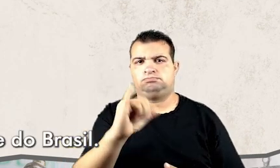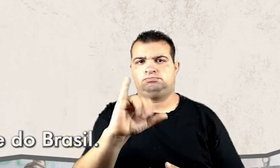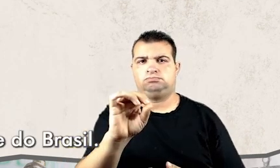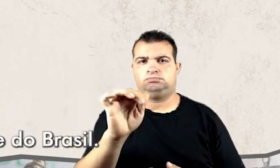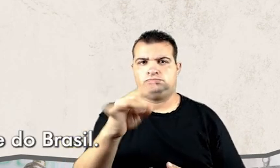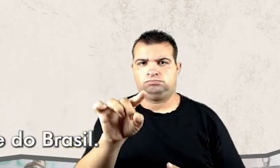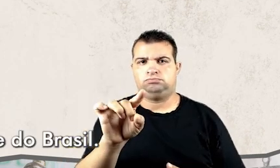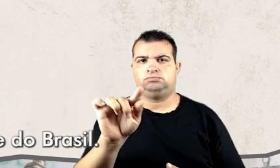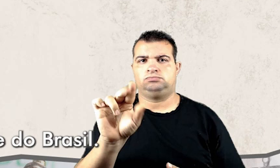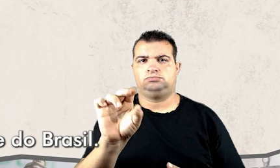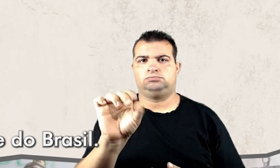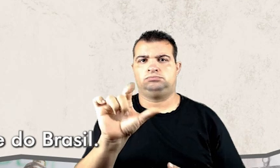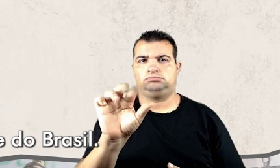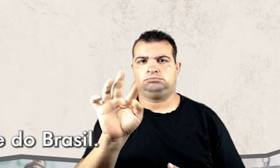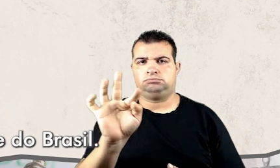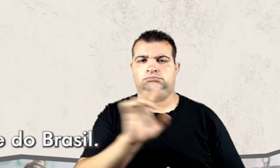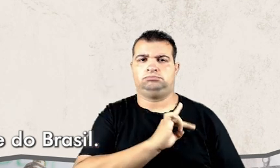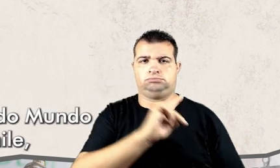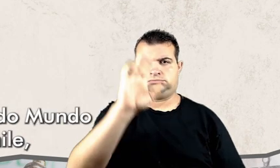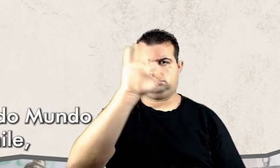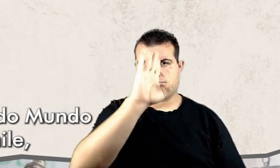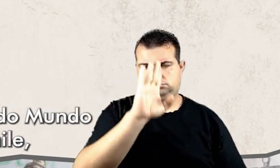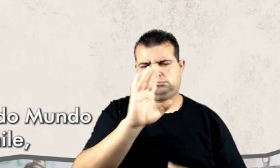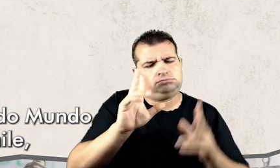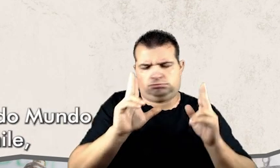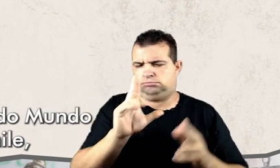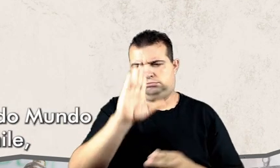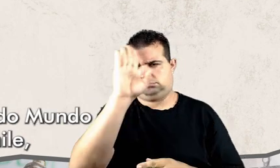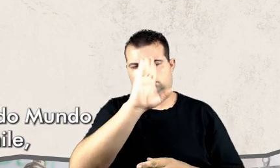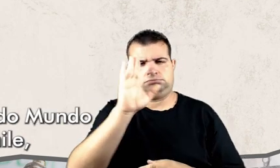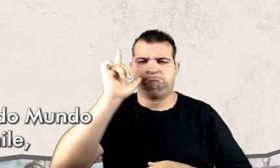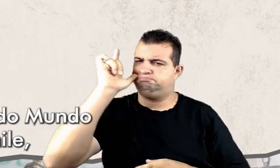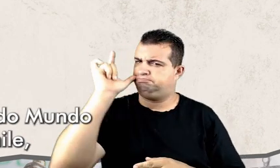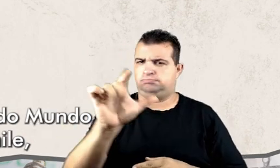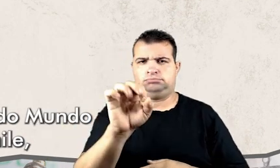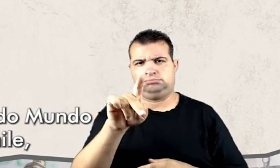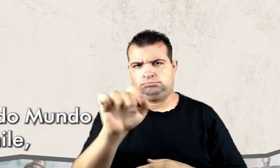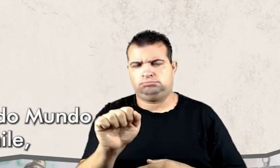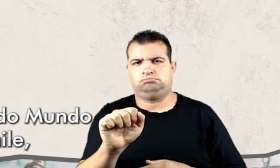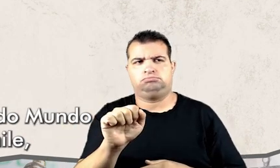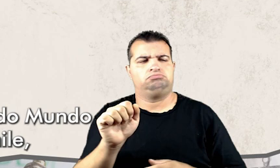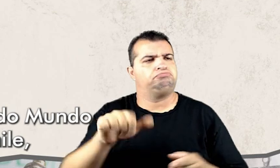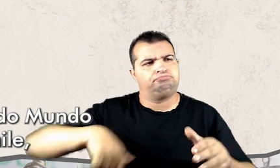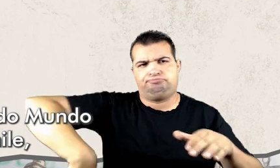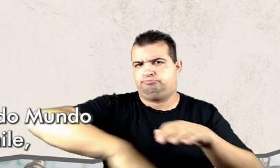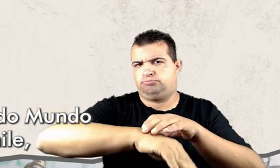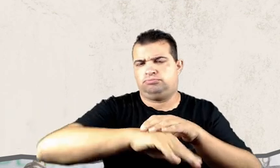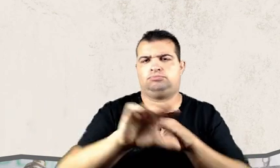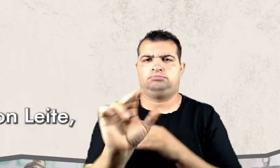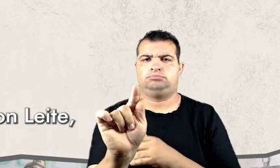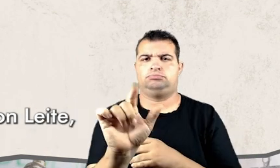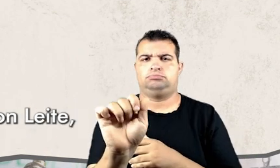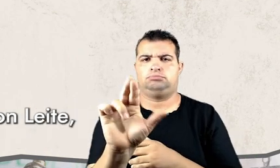1962, João Goulart é o presidente do Brasil. Do mesmo Brasil que vence a Copa do Mundo pelos pés de Garrincha, no